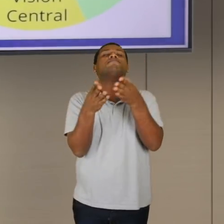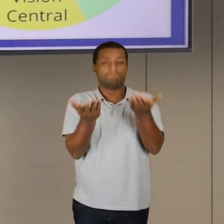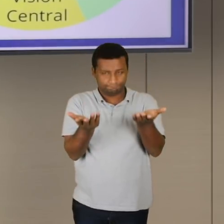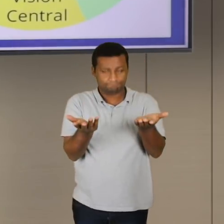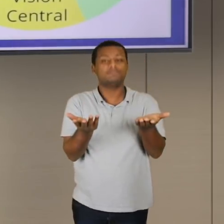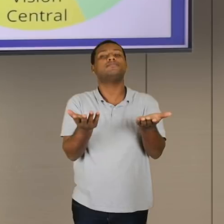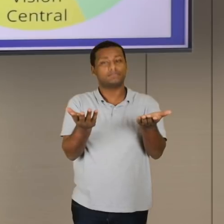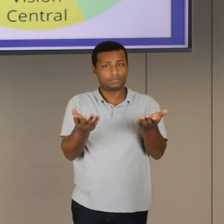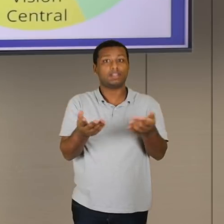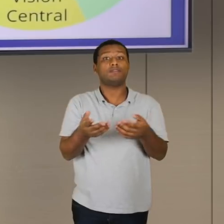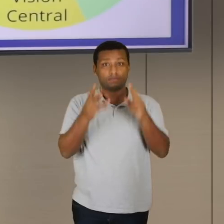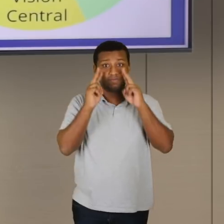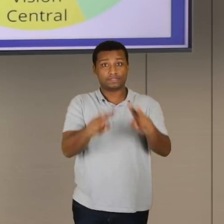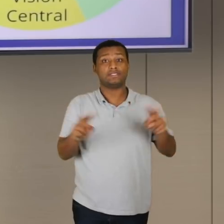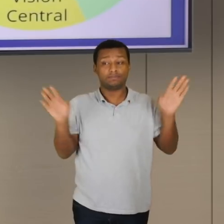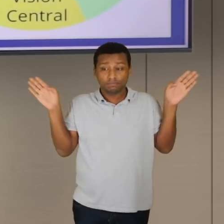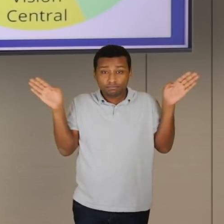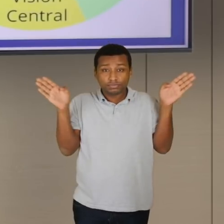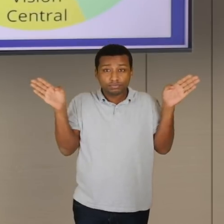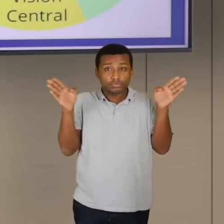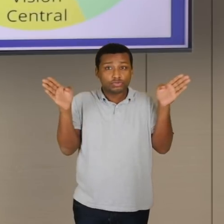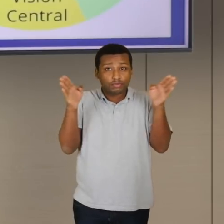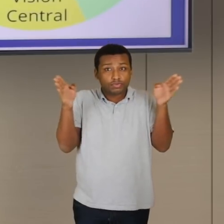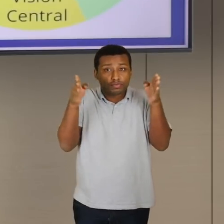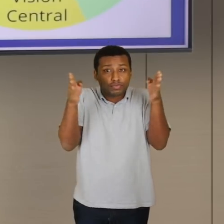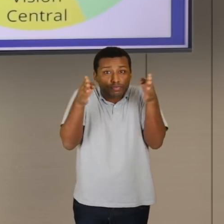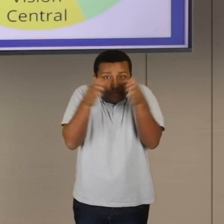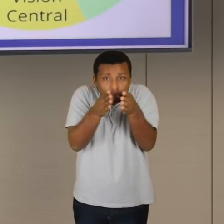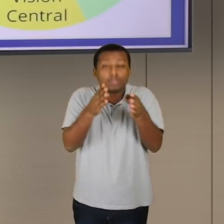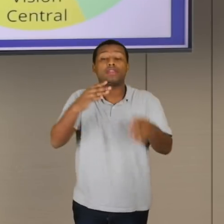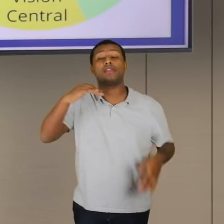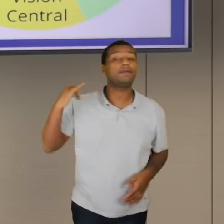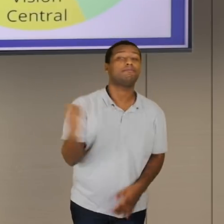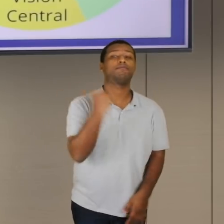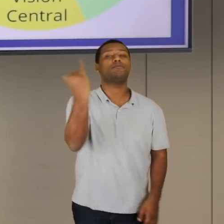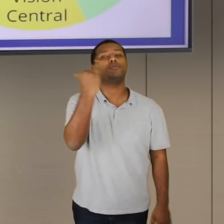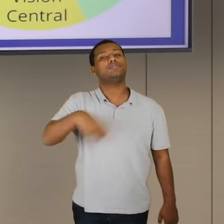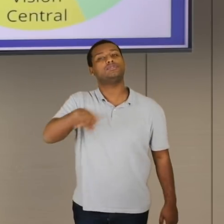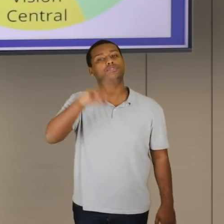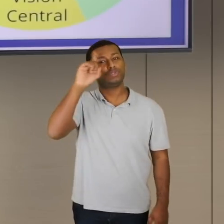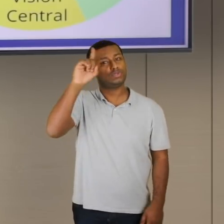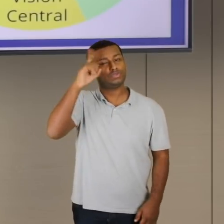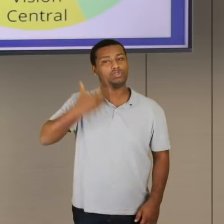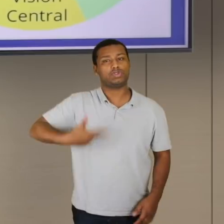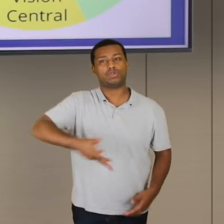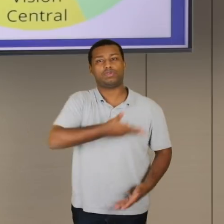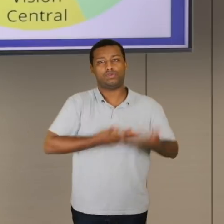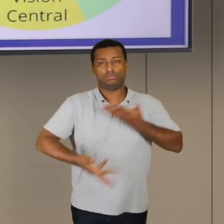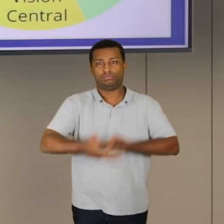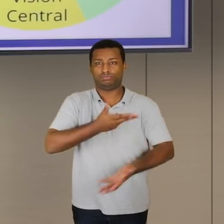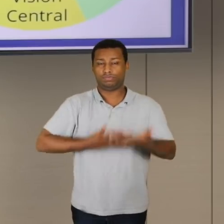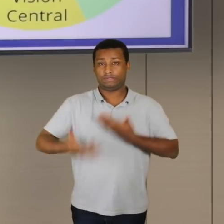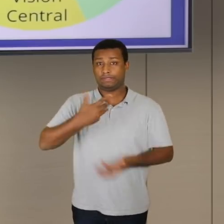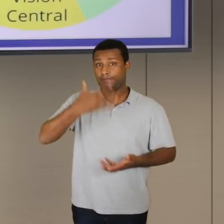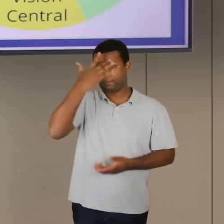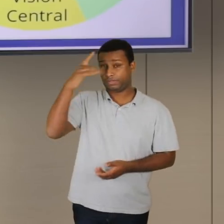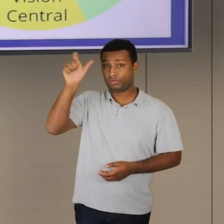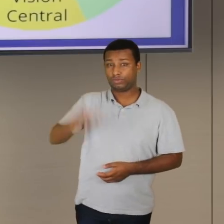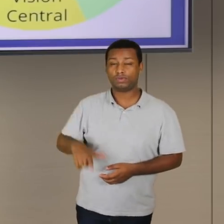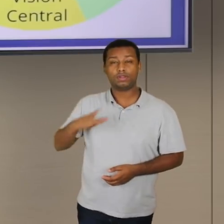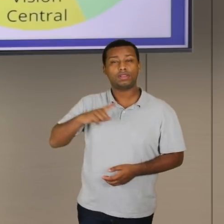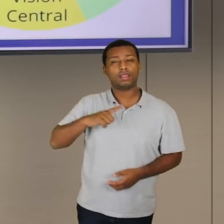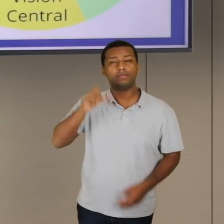na criança é importante sabermos por quê? Para nós ajudarmos a protegê-la. O objetivo